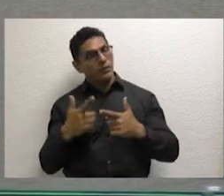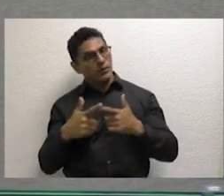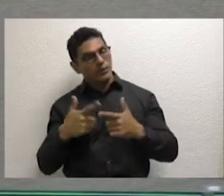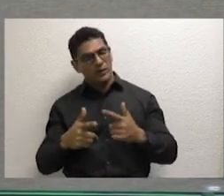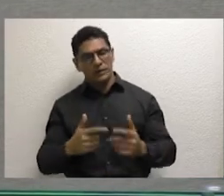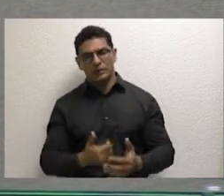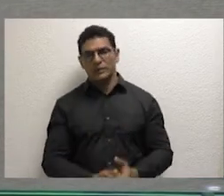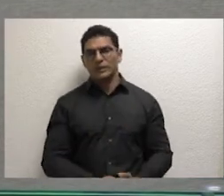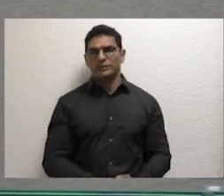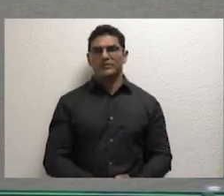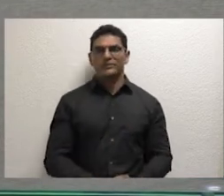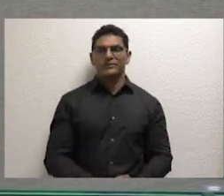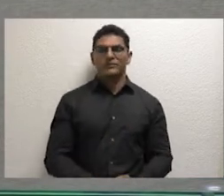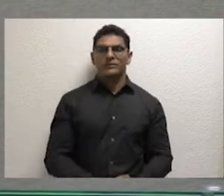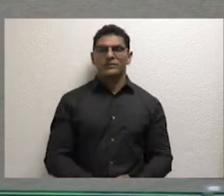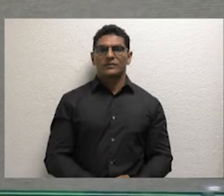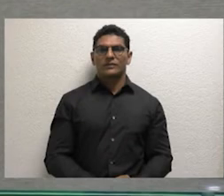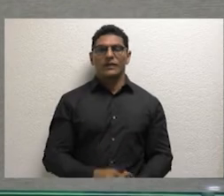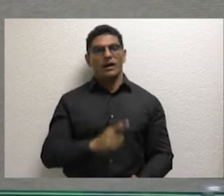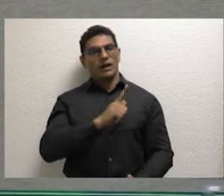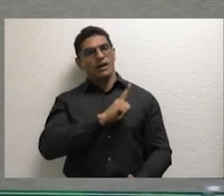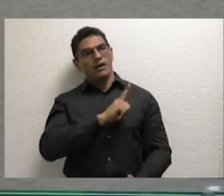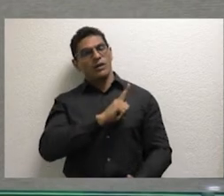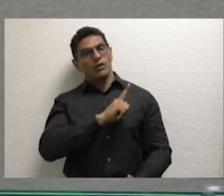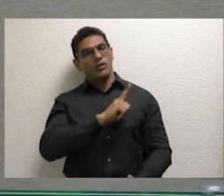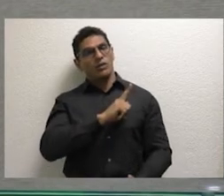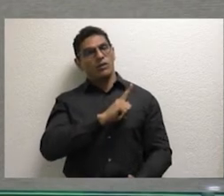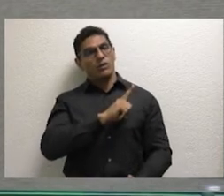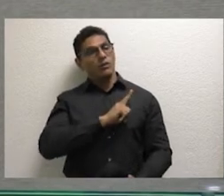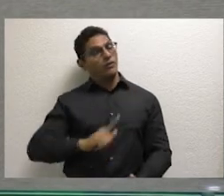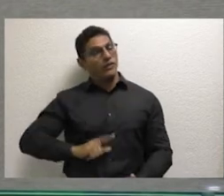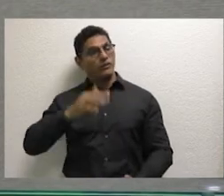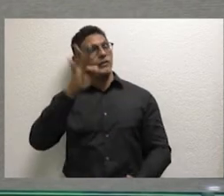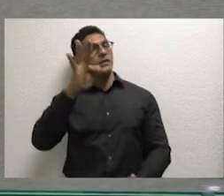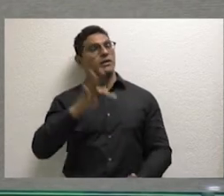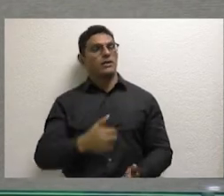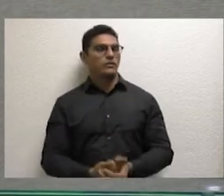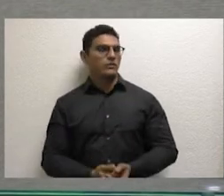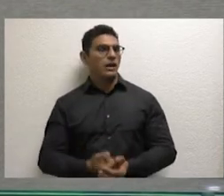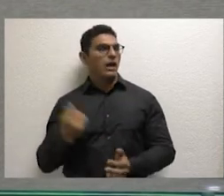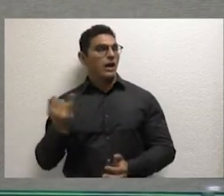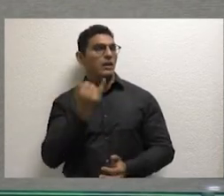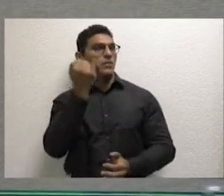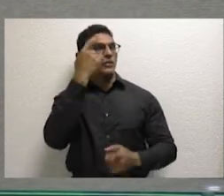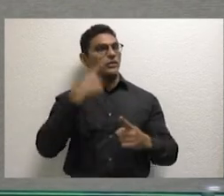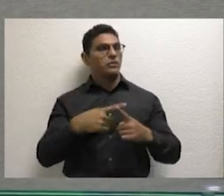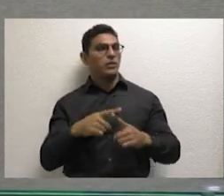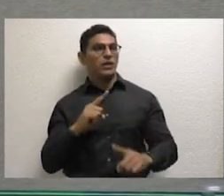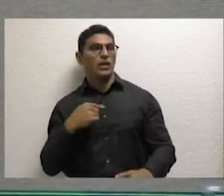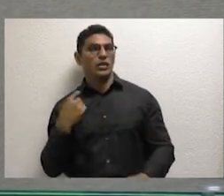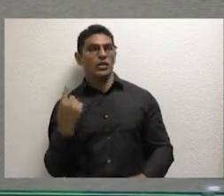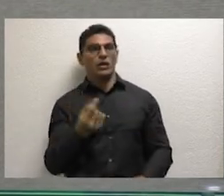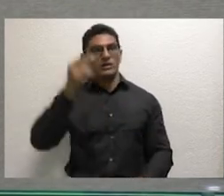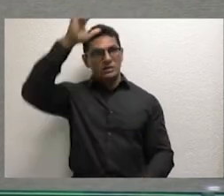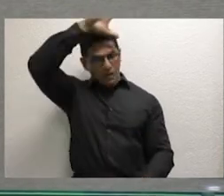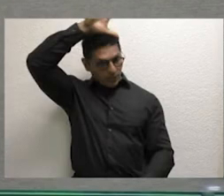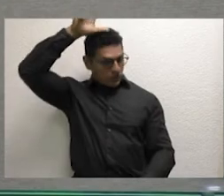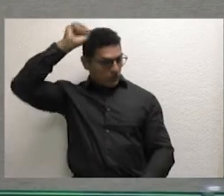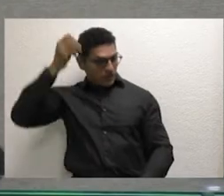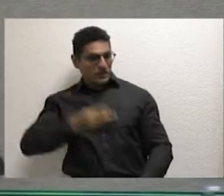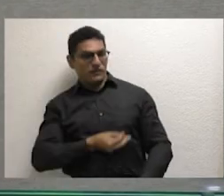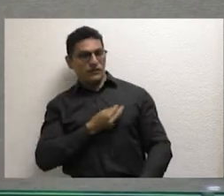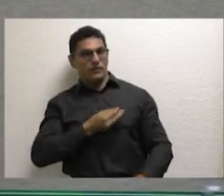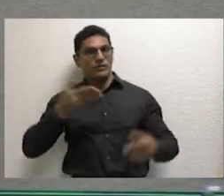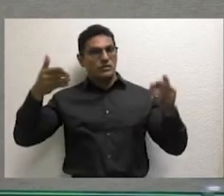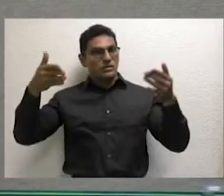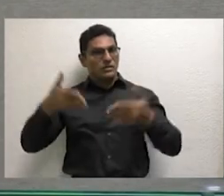a república isso é fundamental porque somos nós amazonenses que moramos aqui